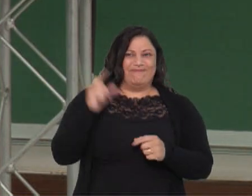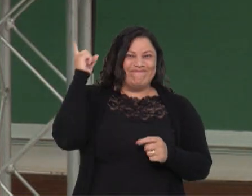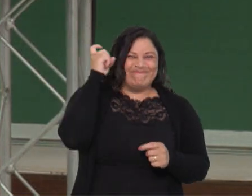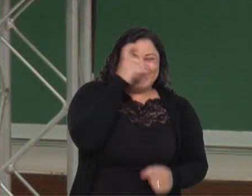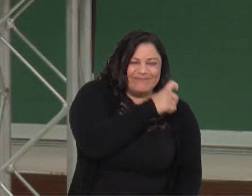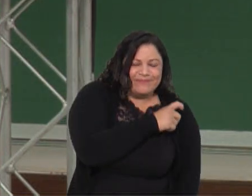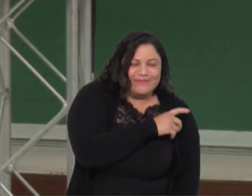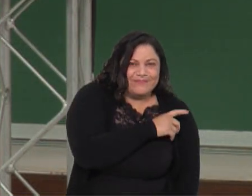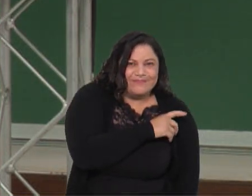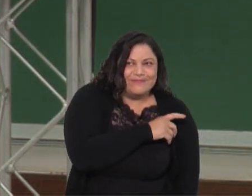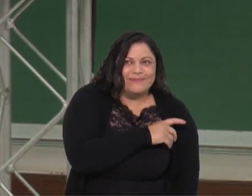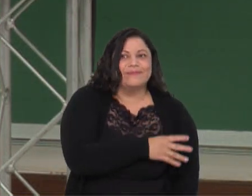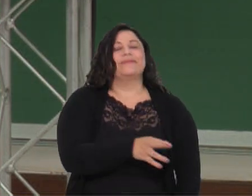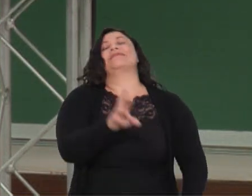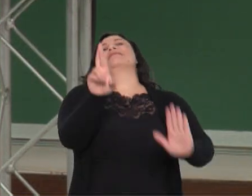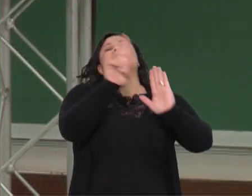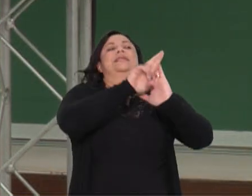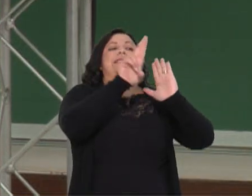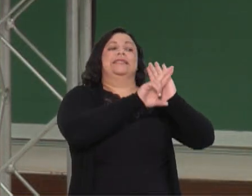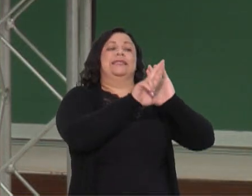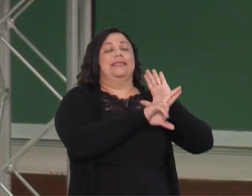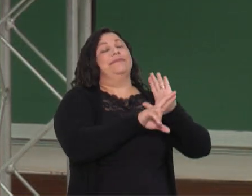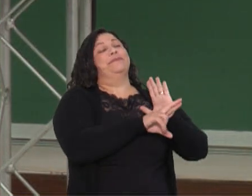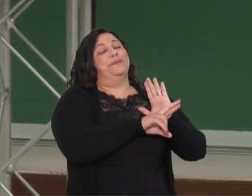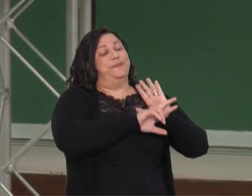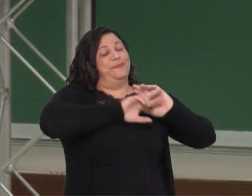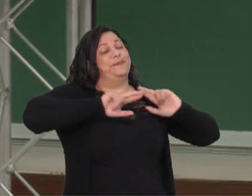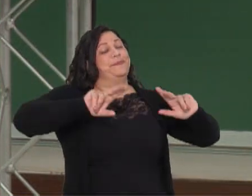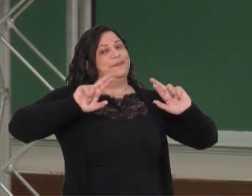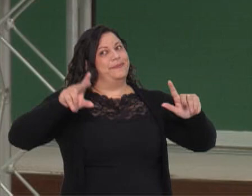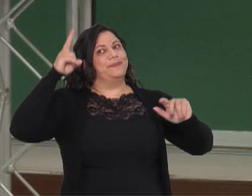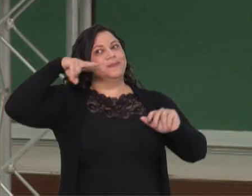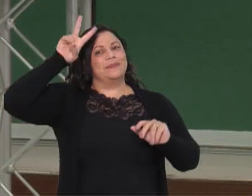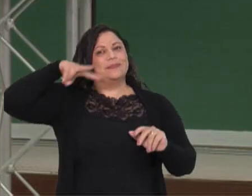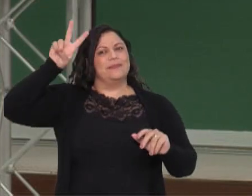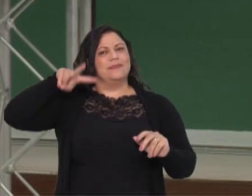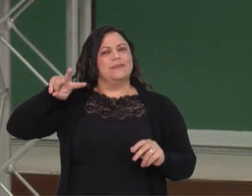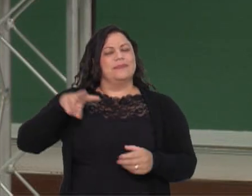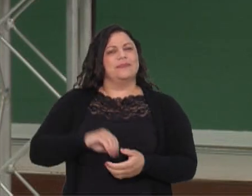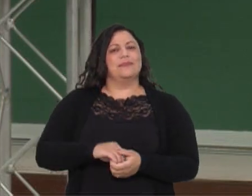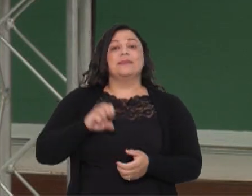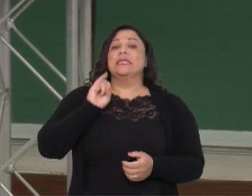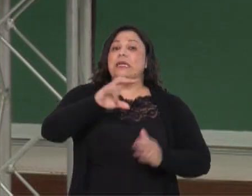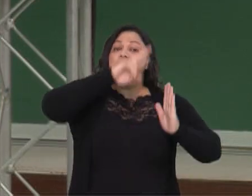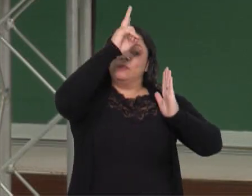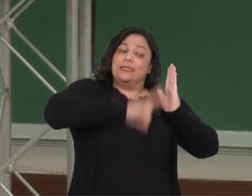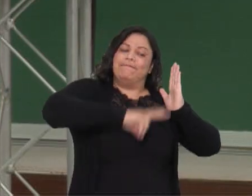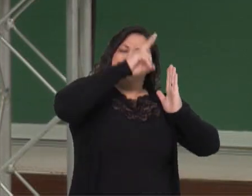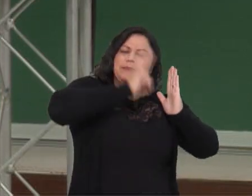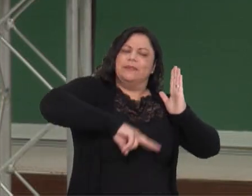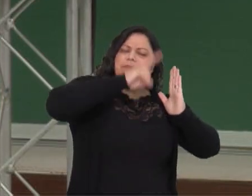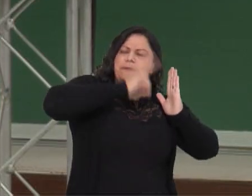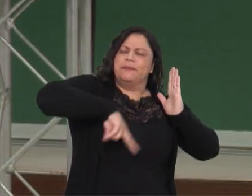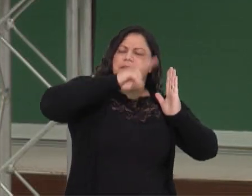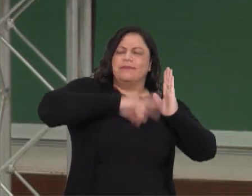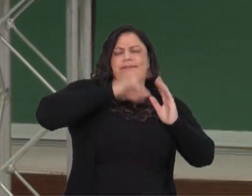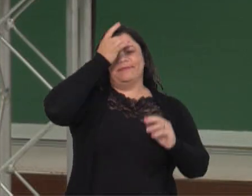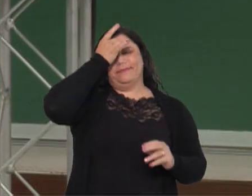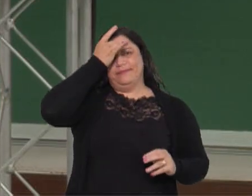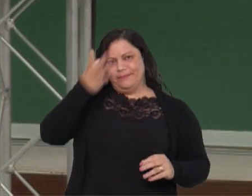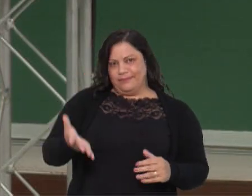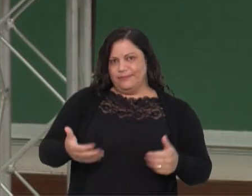Difícil? Muitas regrinhas. Mas lembre-se, se você ler bastante, vai ficar bem mais